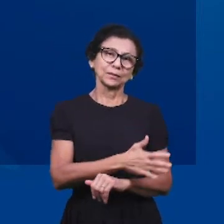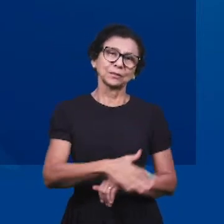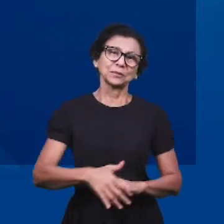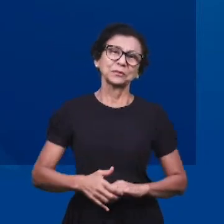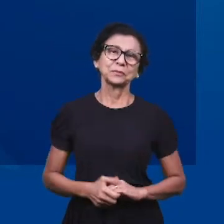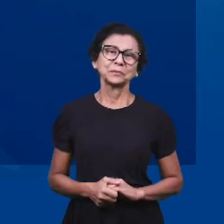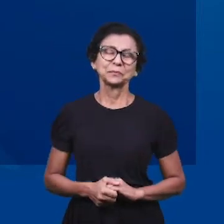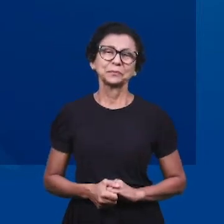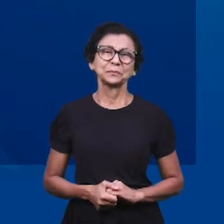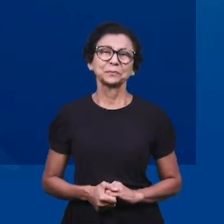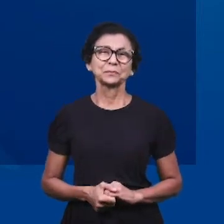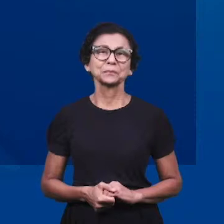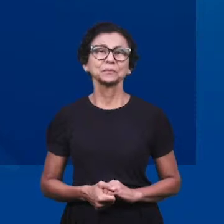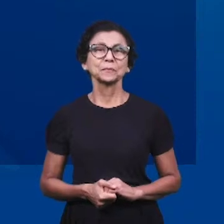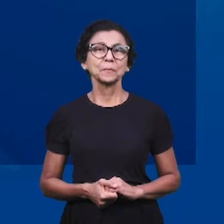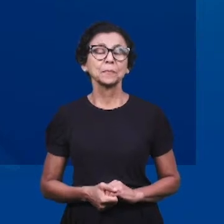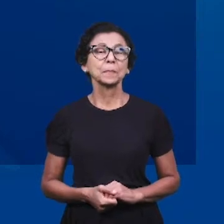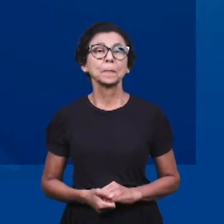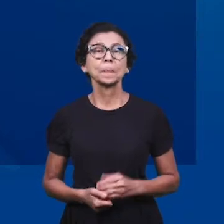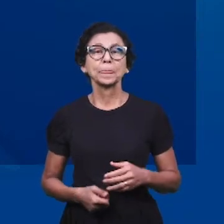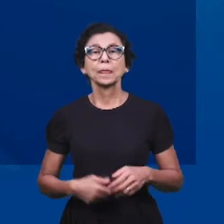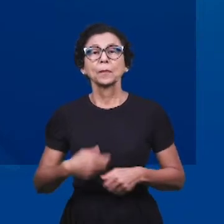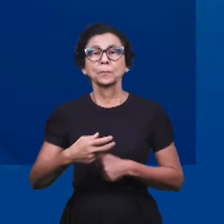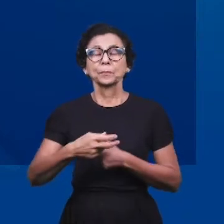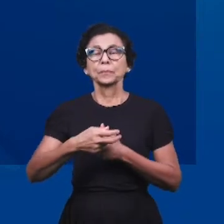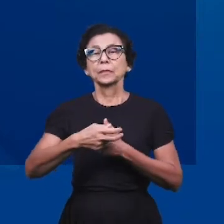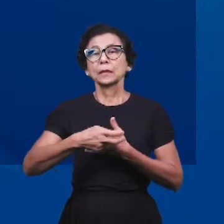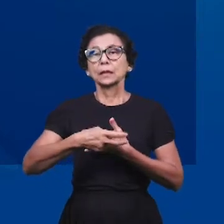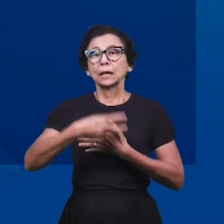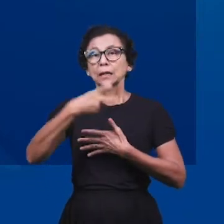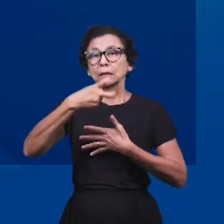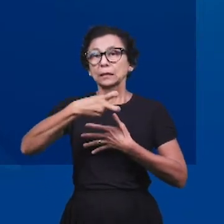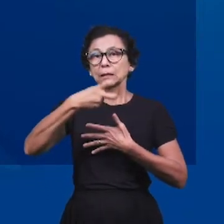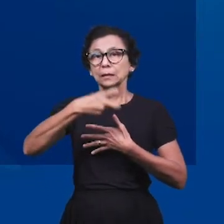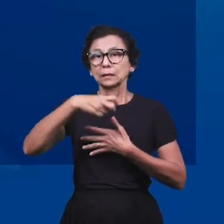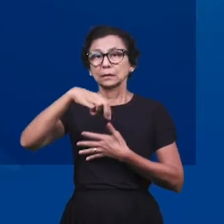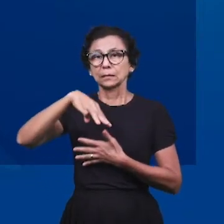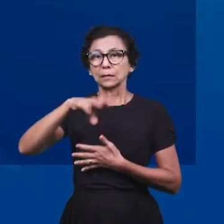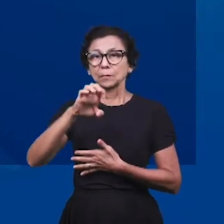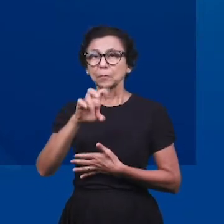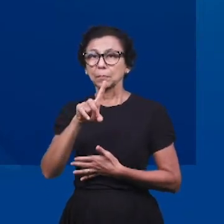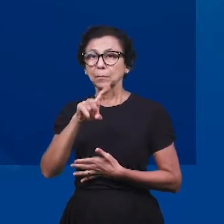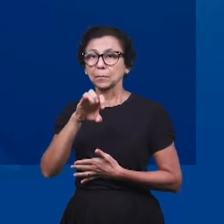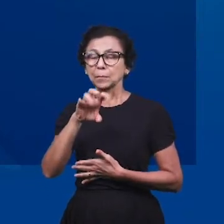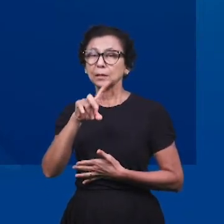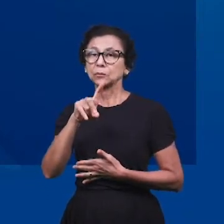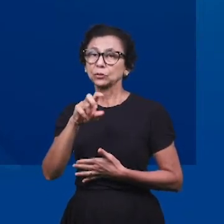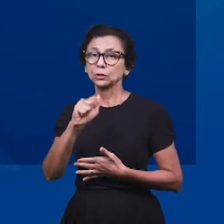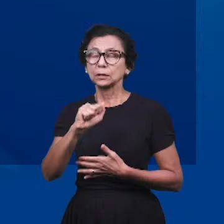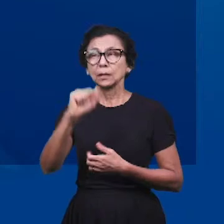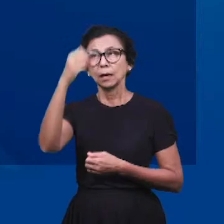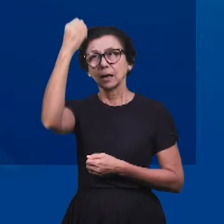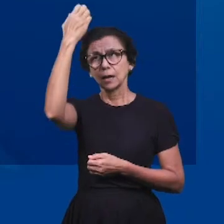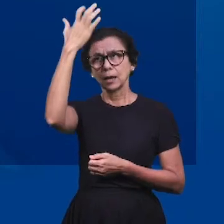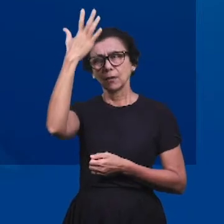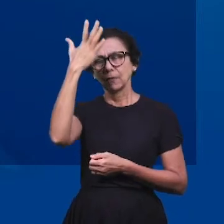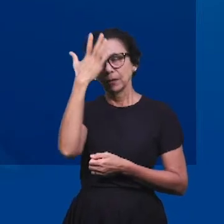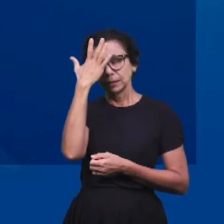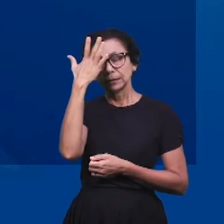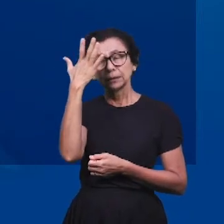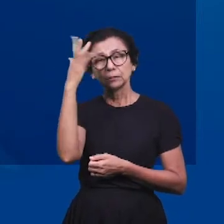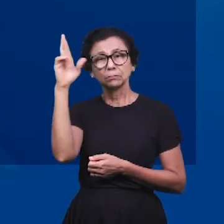porque a revelação está na quinta medida. E quando o Senhor fala, é uma verdade absoluta, não